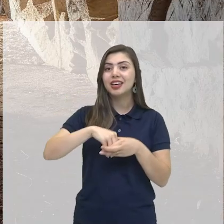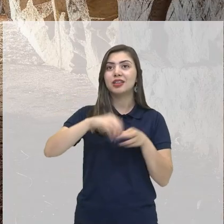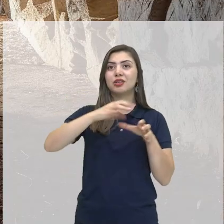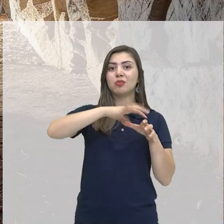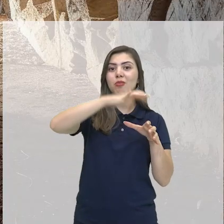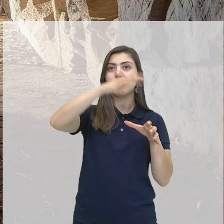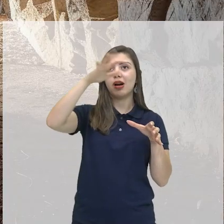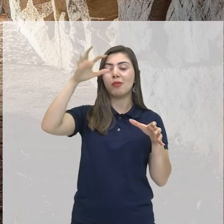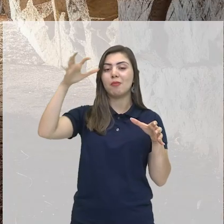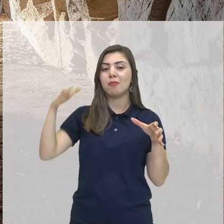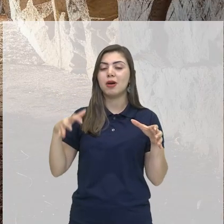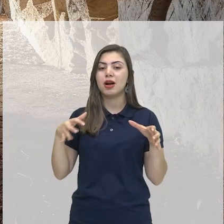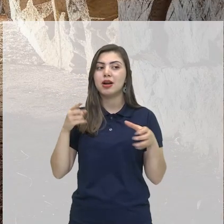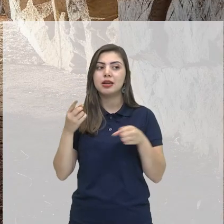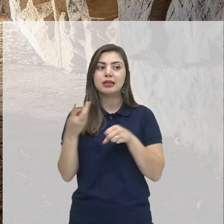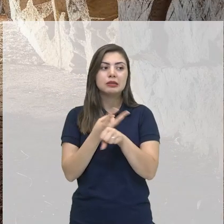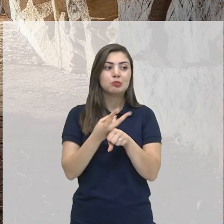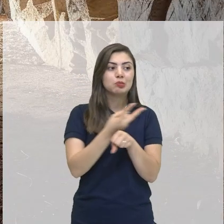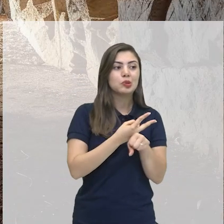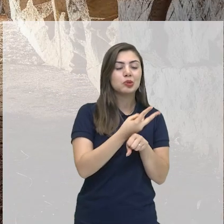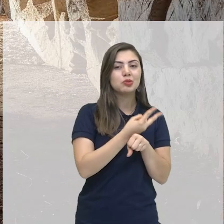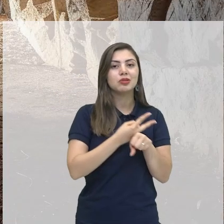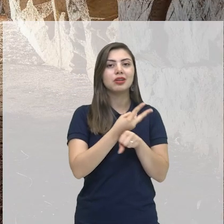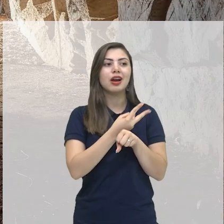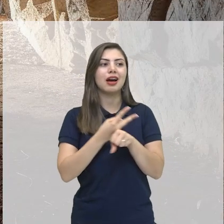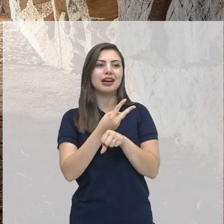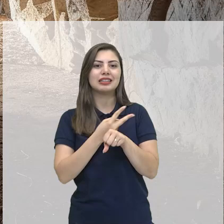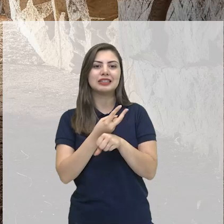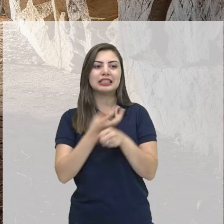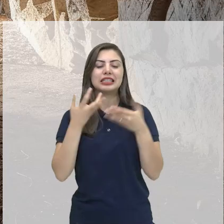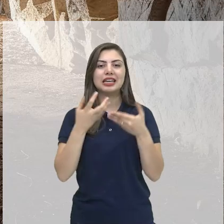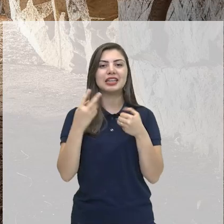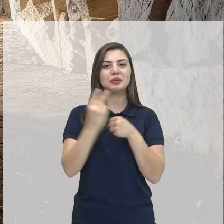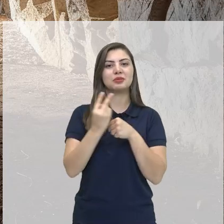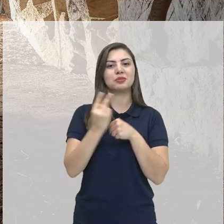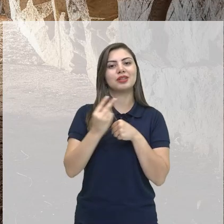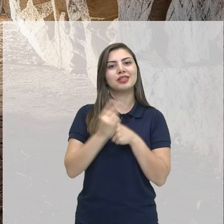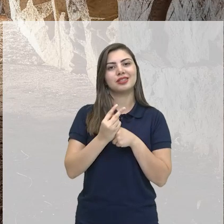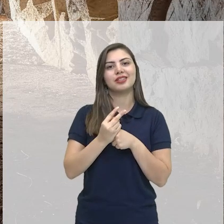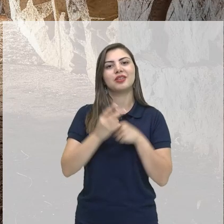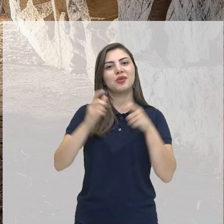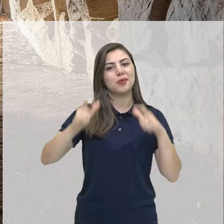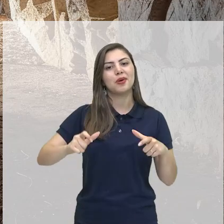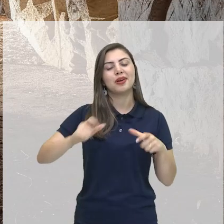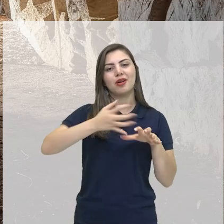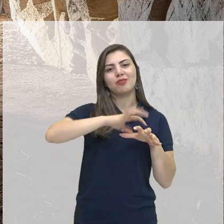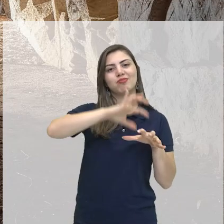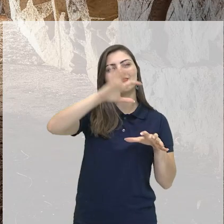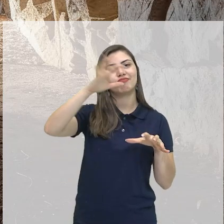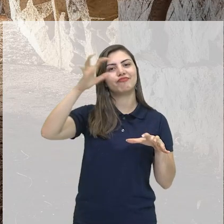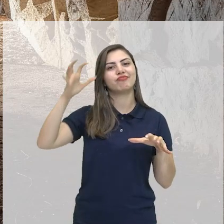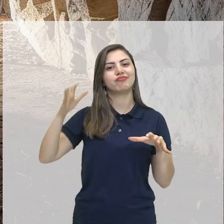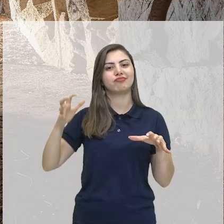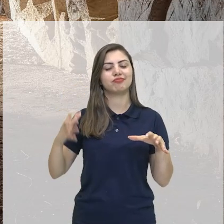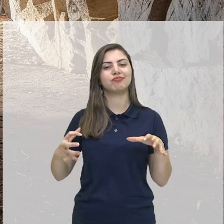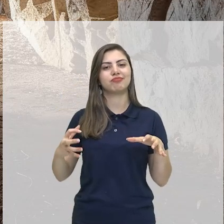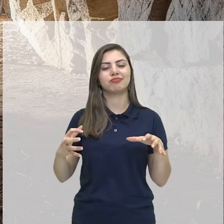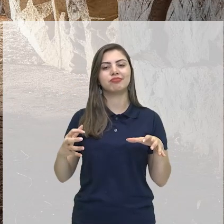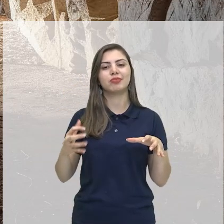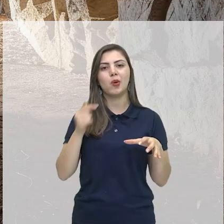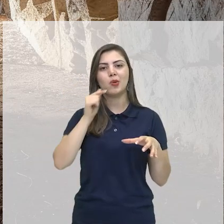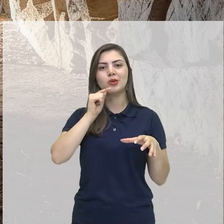né? Ele procurava um abrigo no meio natural logo no início do período da pré-história. Então, quando ele procurava esse lugar para